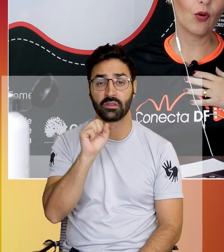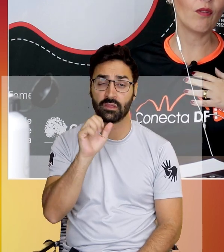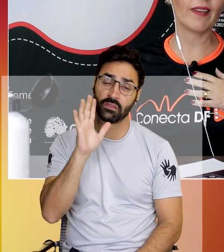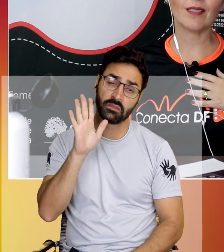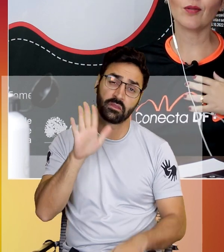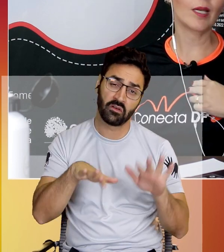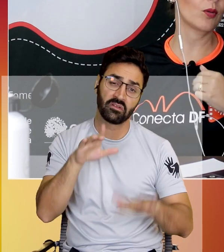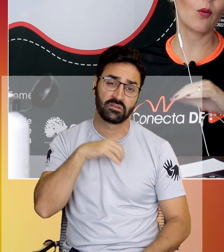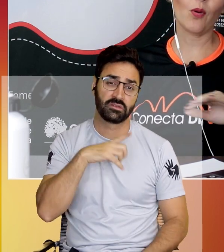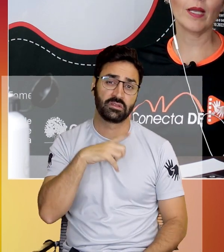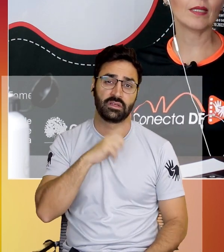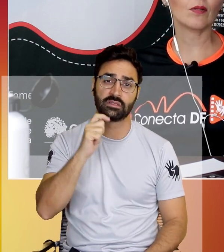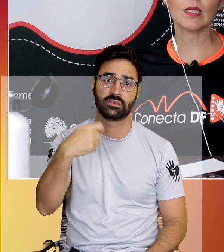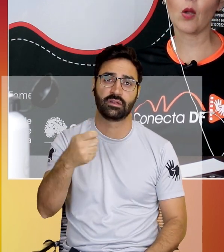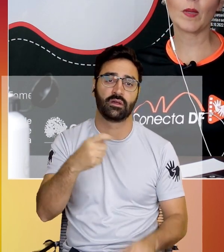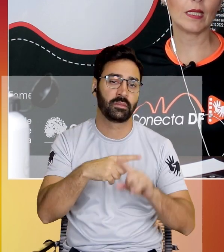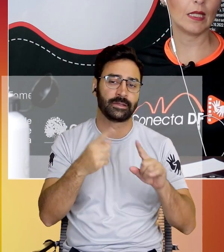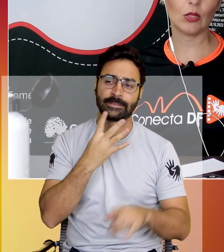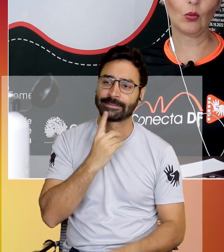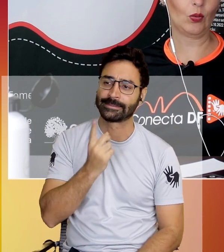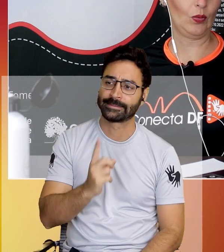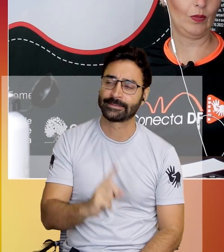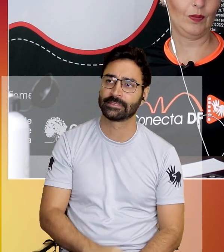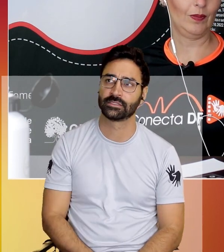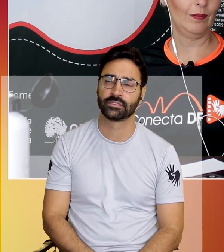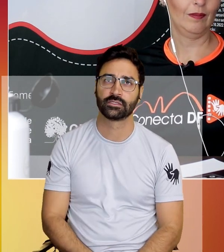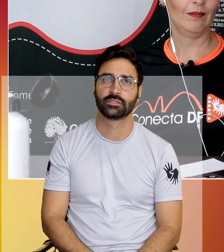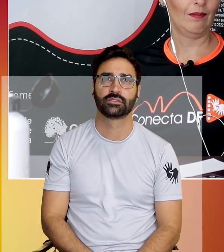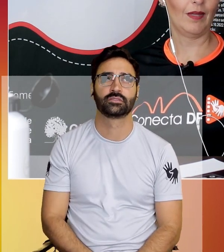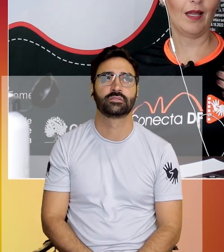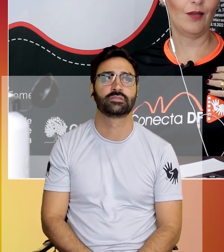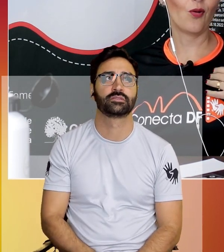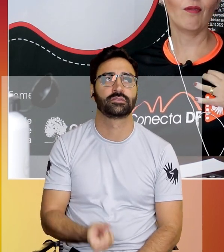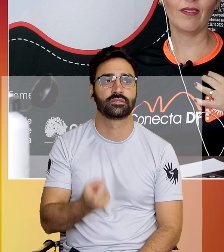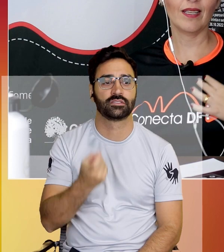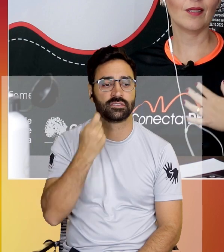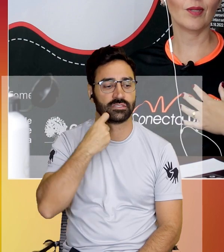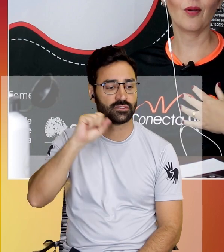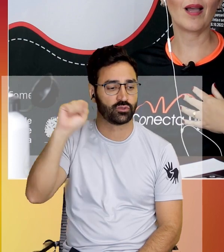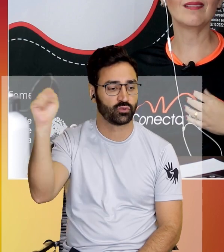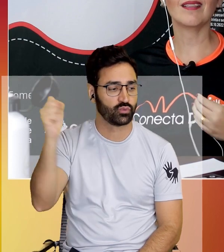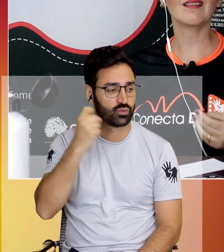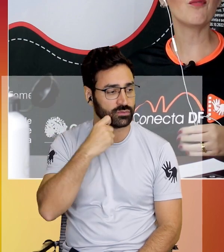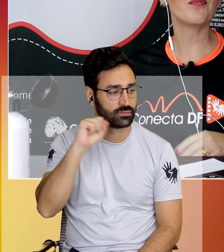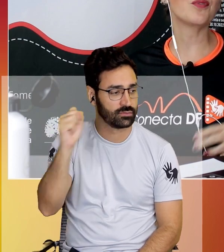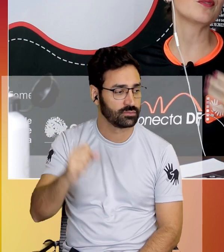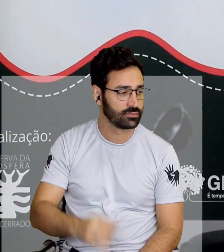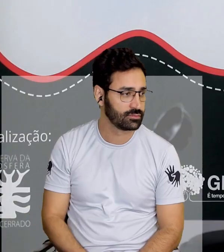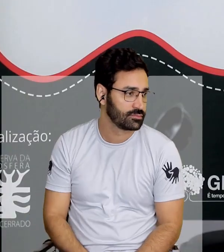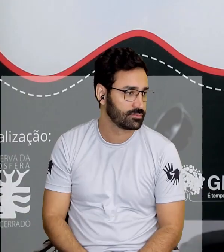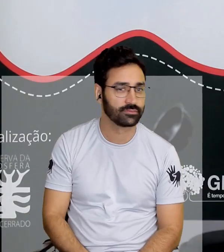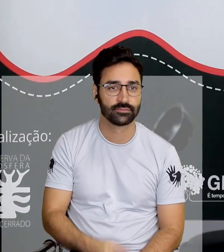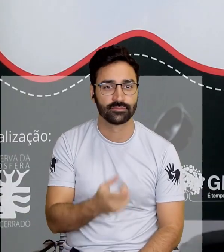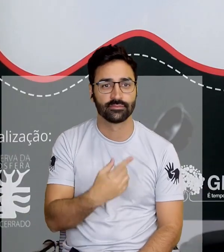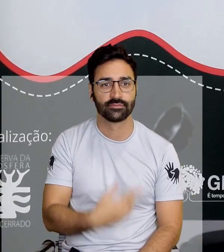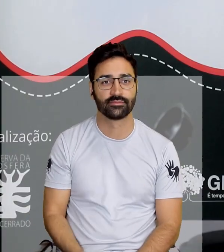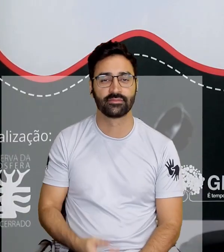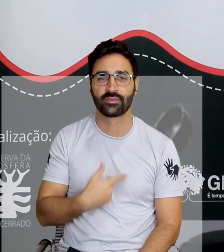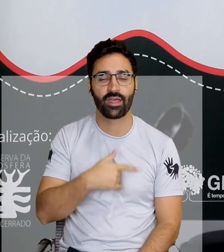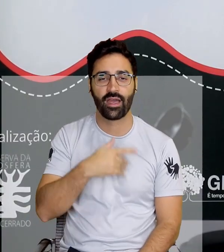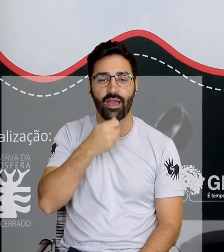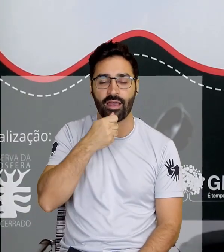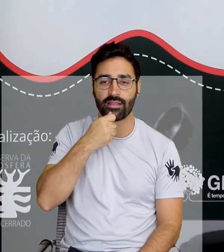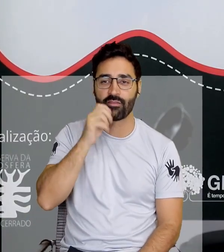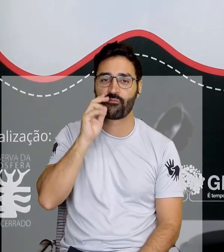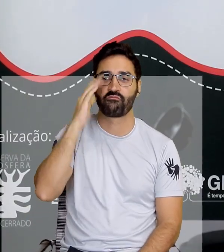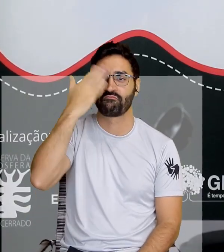Eu confesso que eu não conheço um sinal para sextou. Aí eu confesso que eu ainda não vi os meus amigos fazendo um sinal